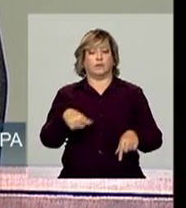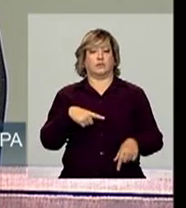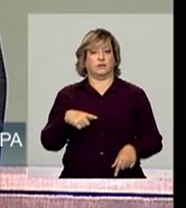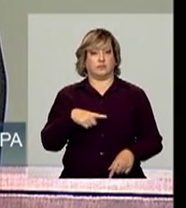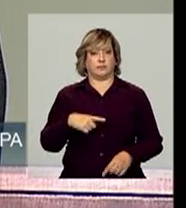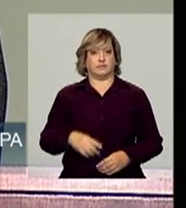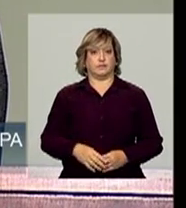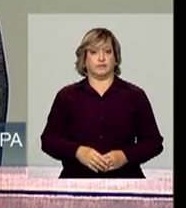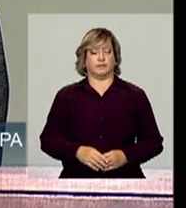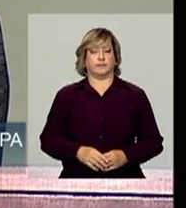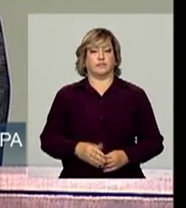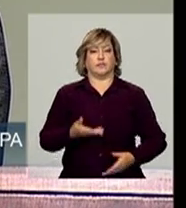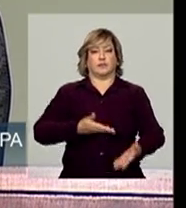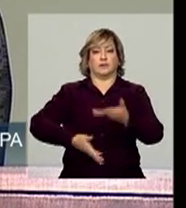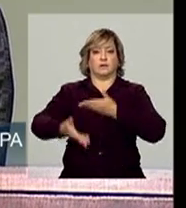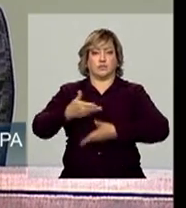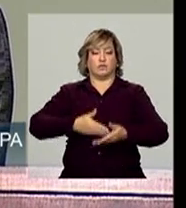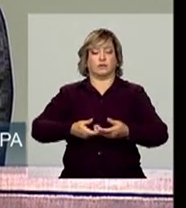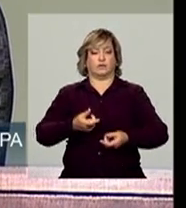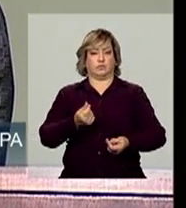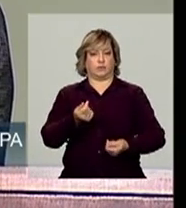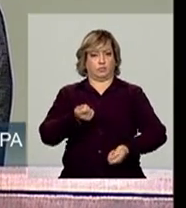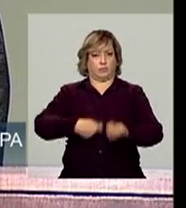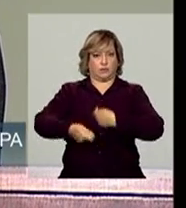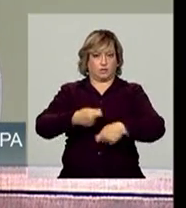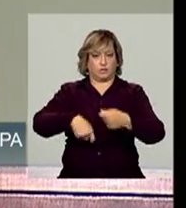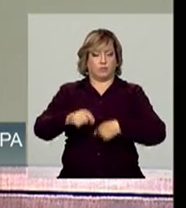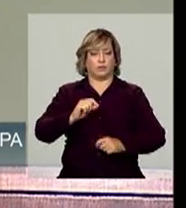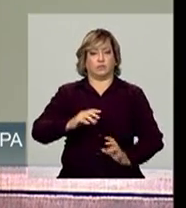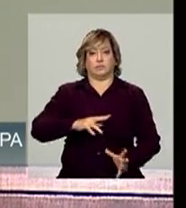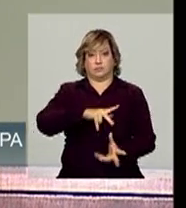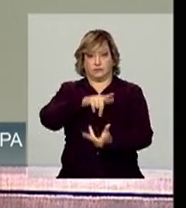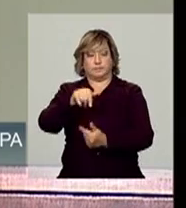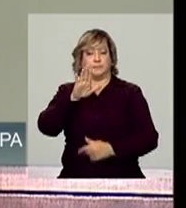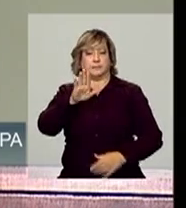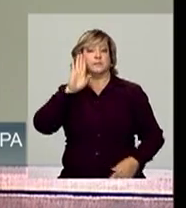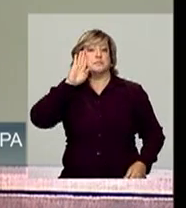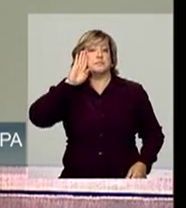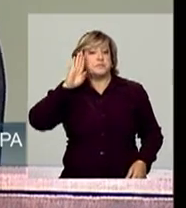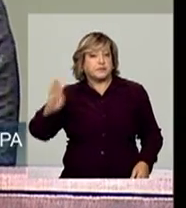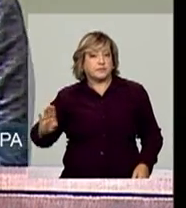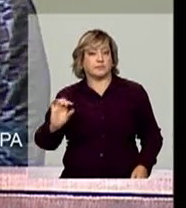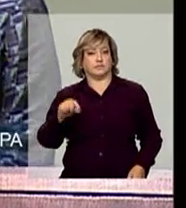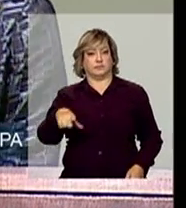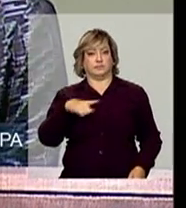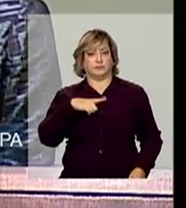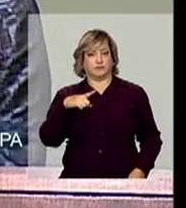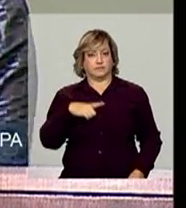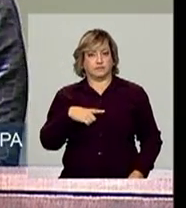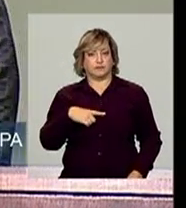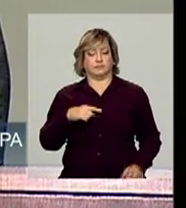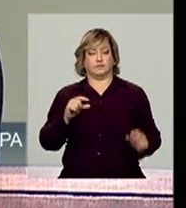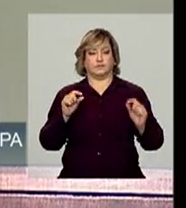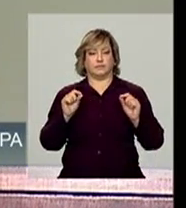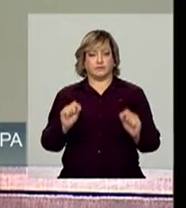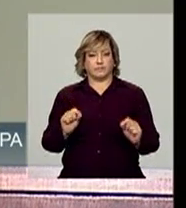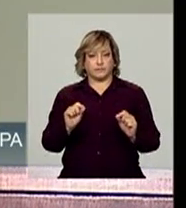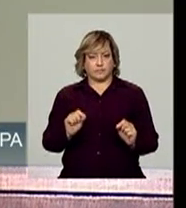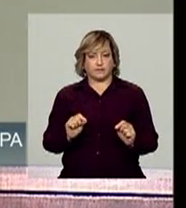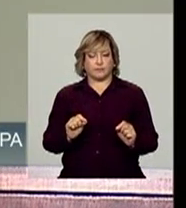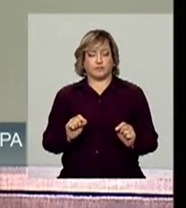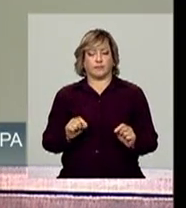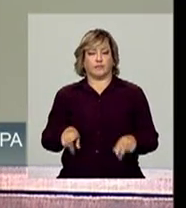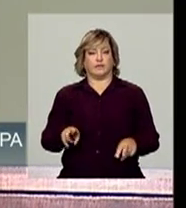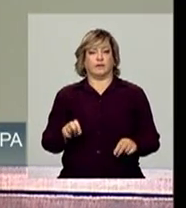tanto às relações econômicas internacionais, mas, sobretudo, o aspecto financeiro dessa